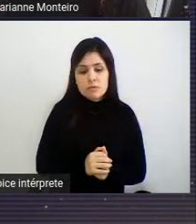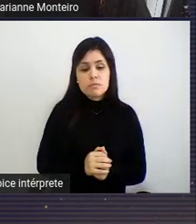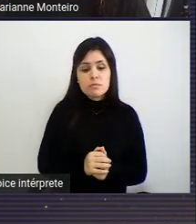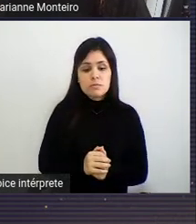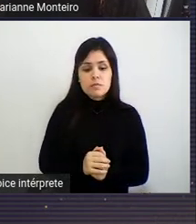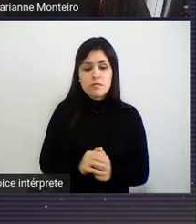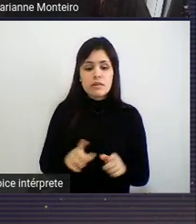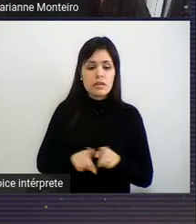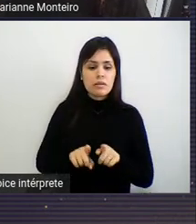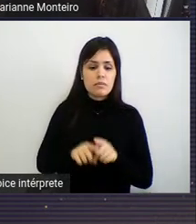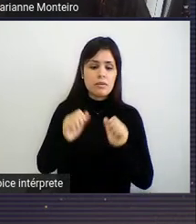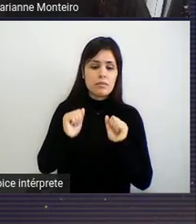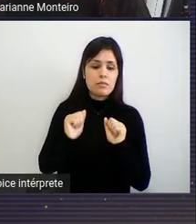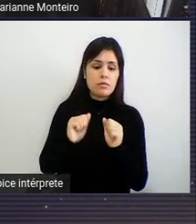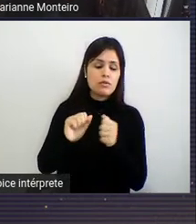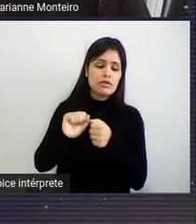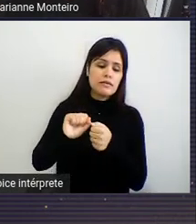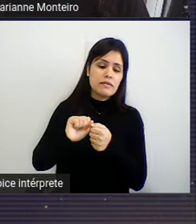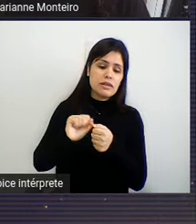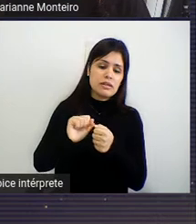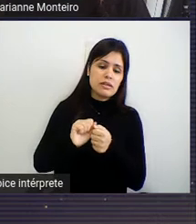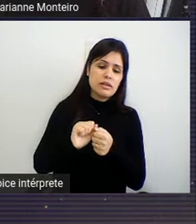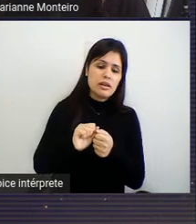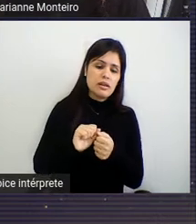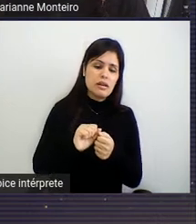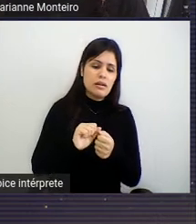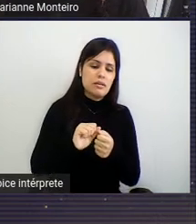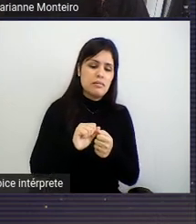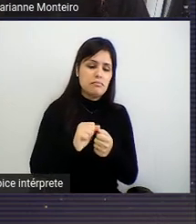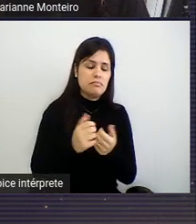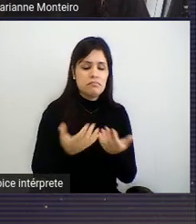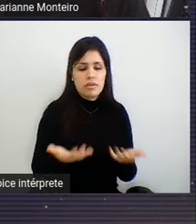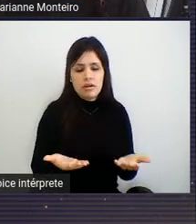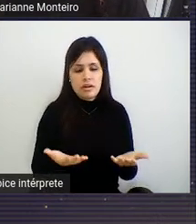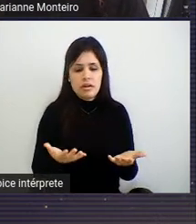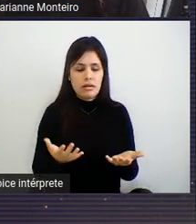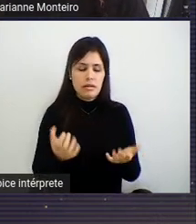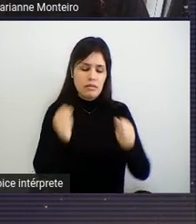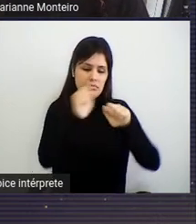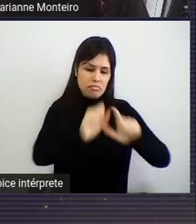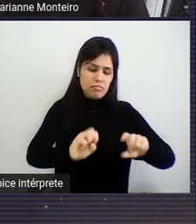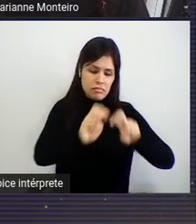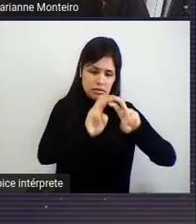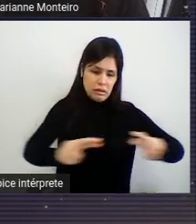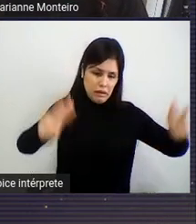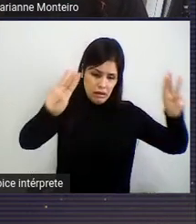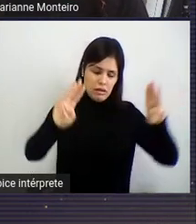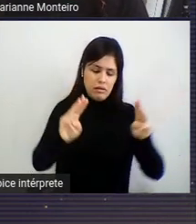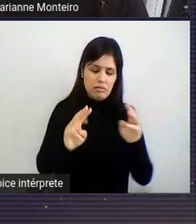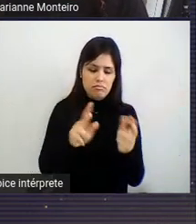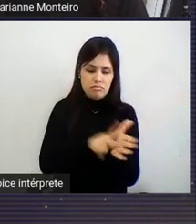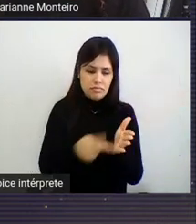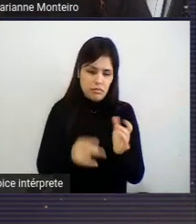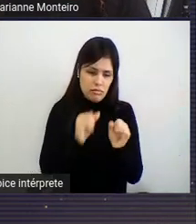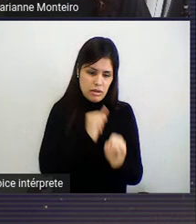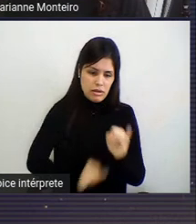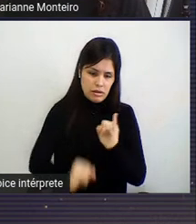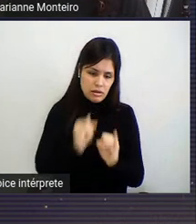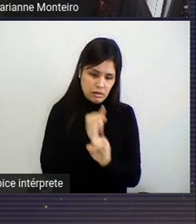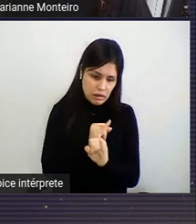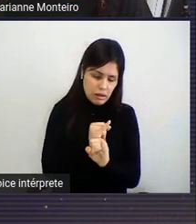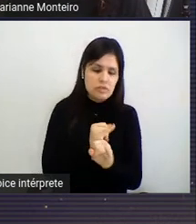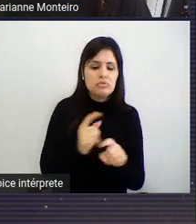E isso pode ser feito em blogs, com os seus projetos, em meetups, workshops, palestras, enfim, da maneira que você se sentir